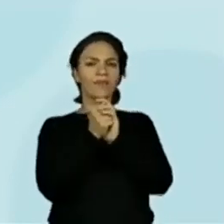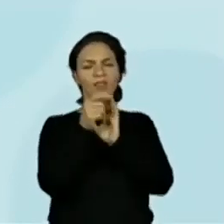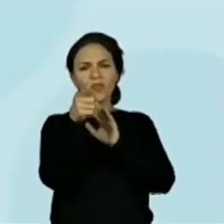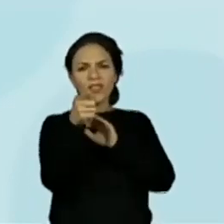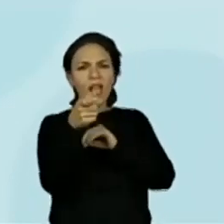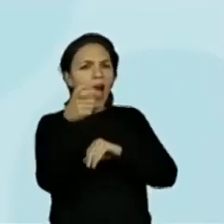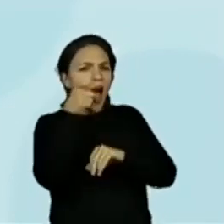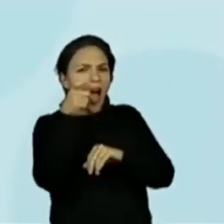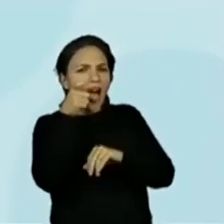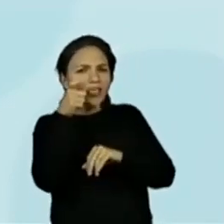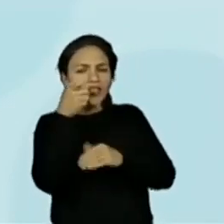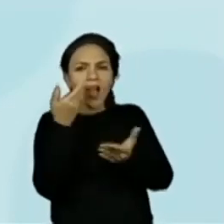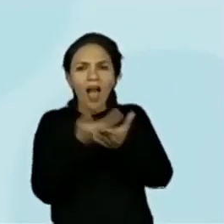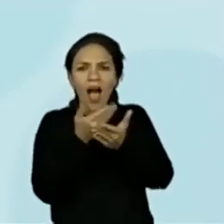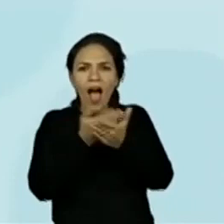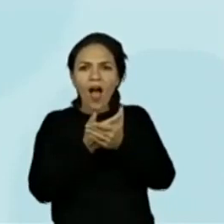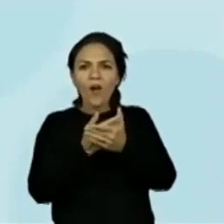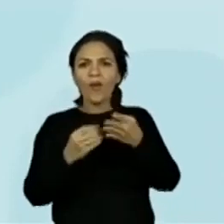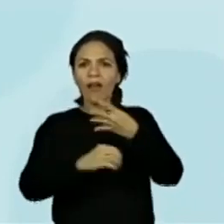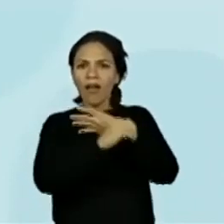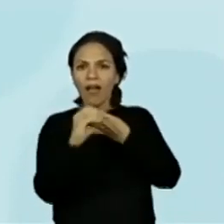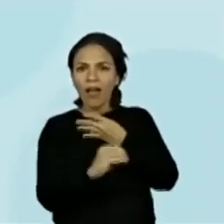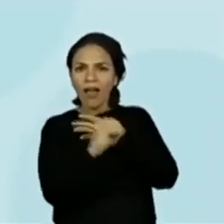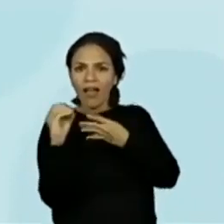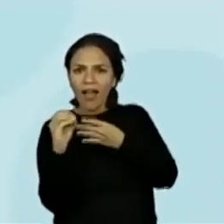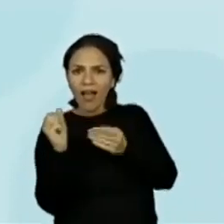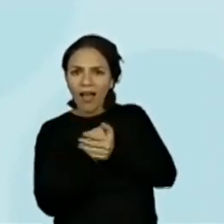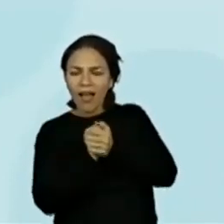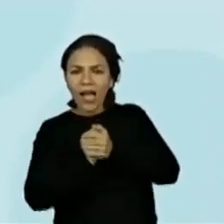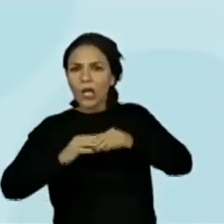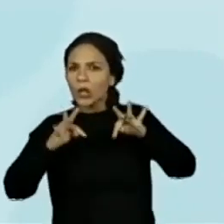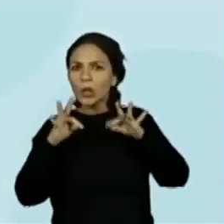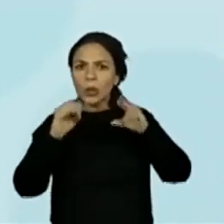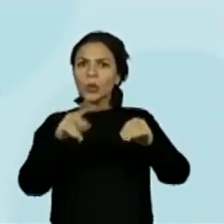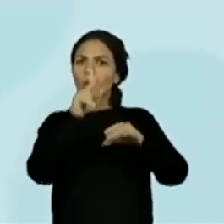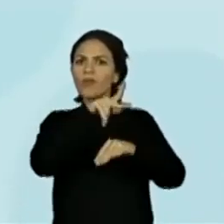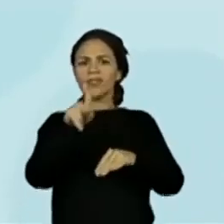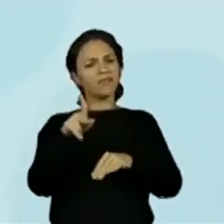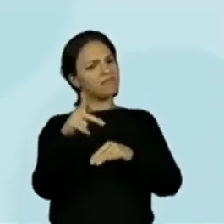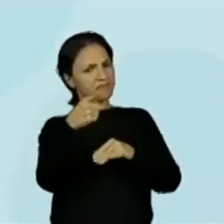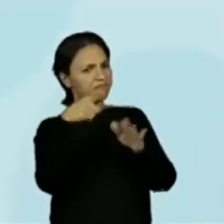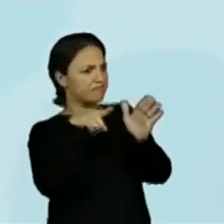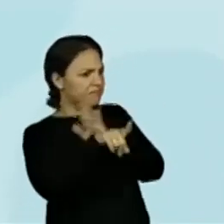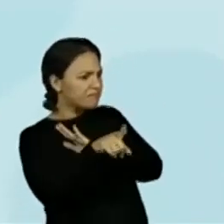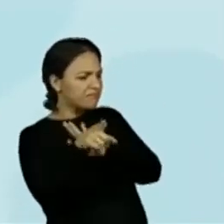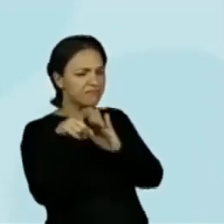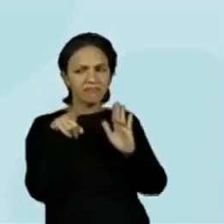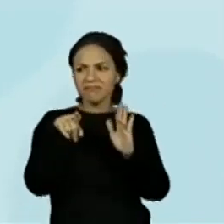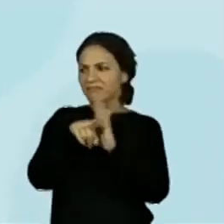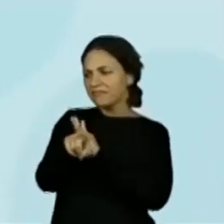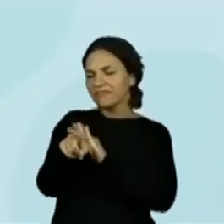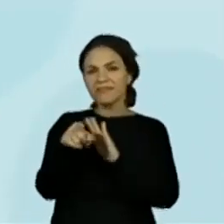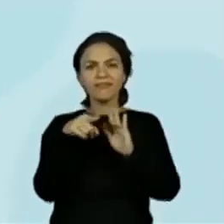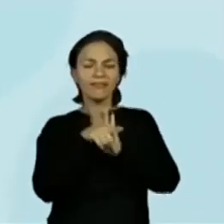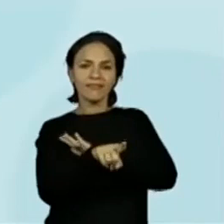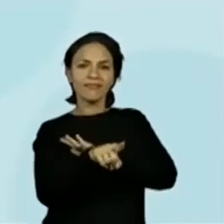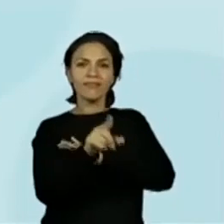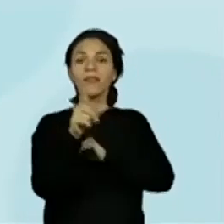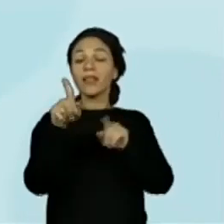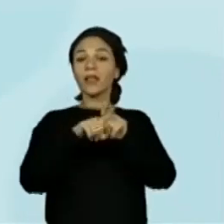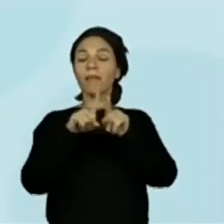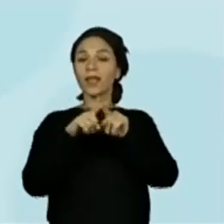assistindo às aulas do Centro de Mídias? É o que todos os professores estão se perguntando. Indica surpresa, olha